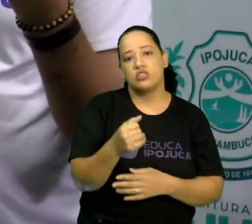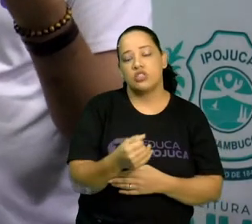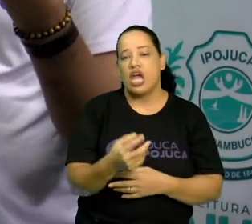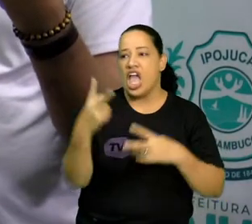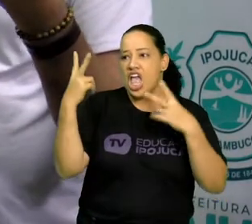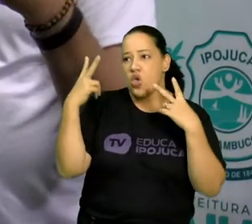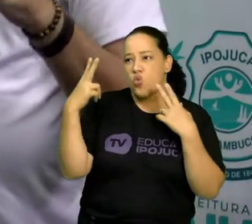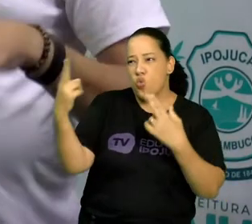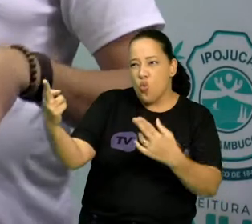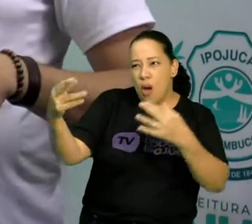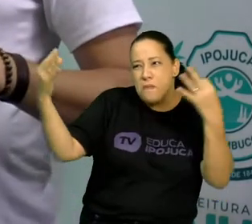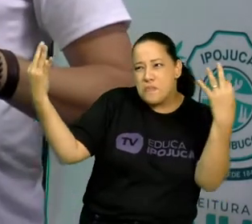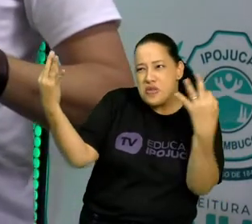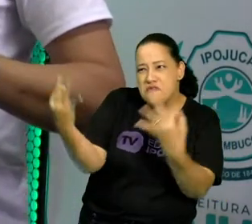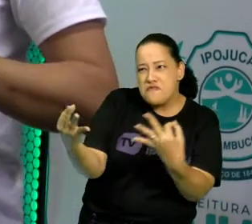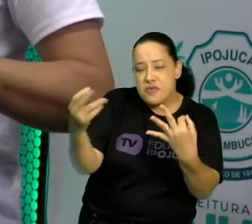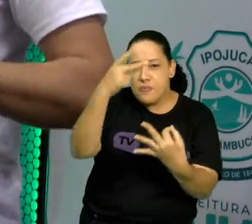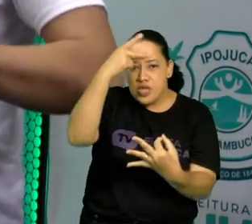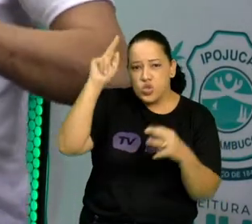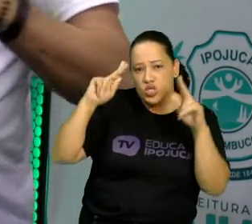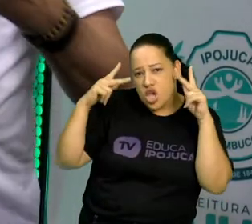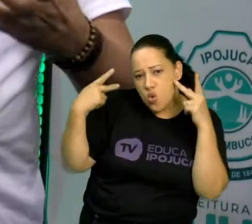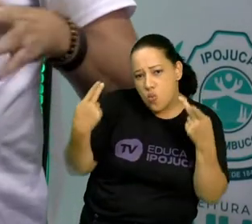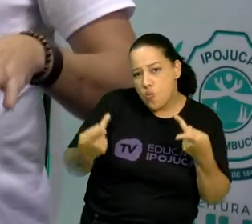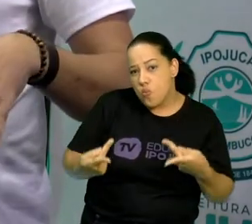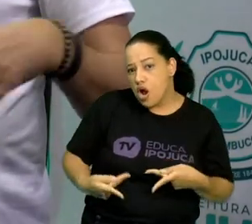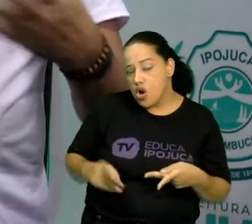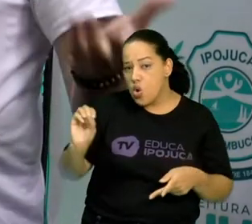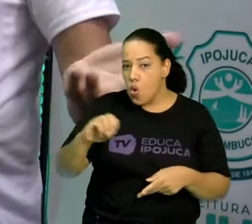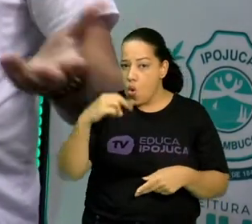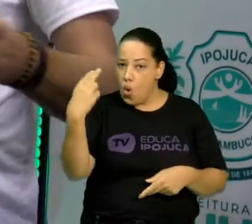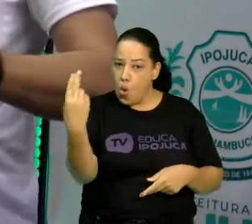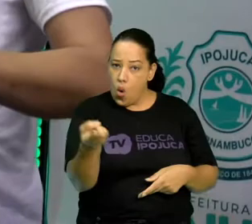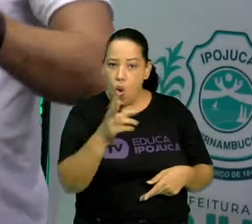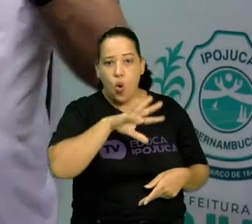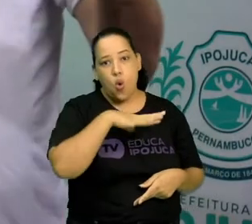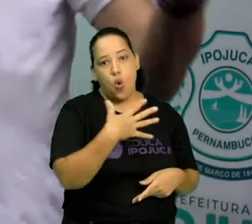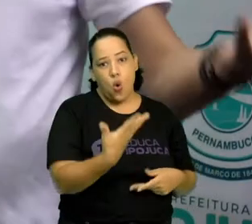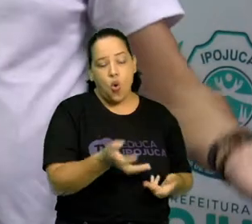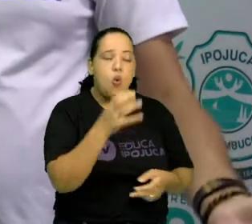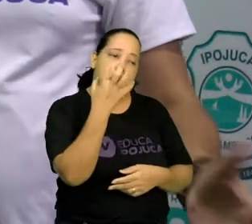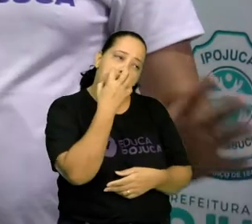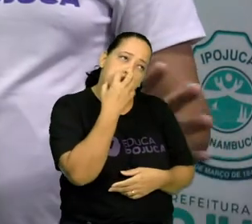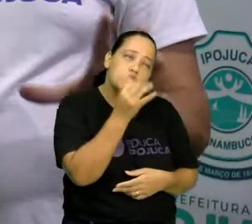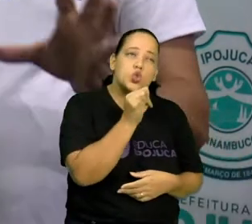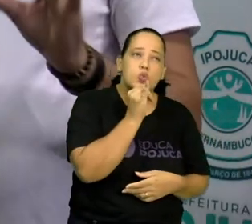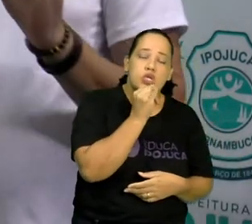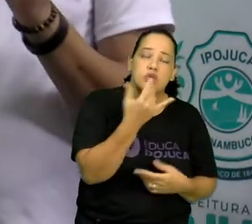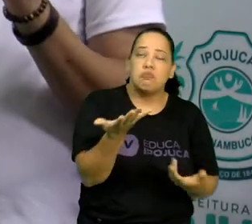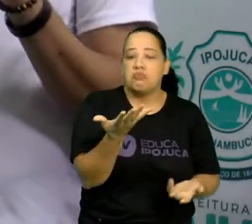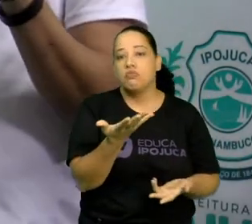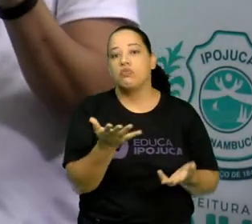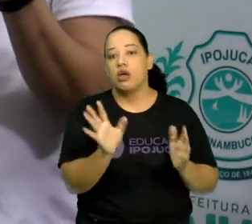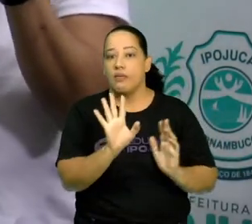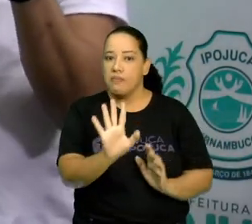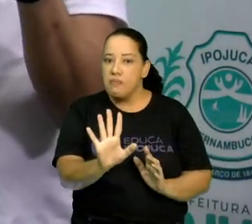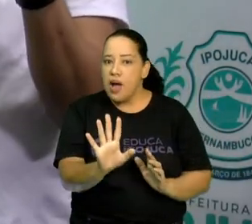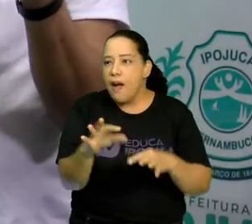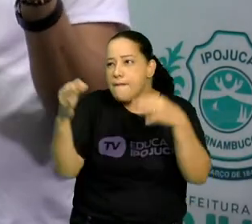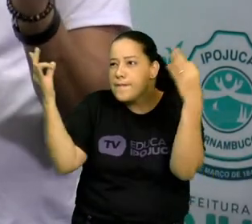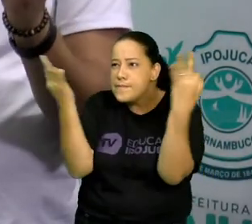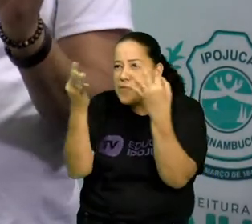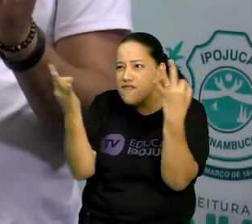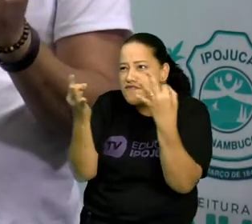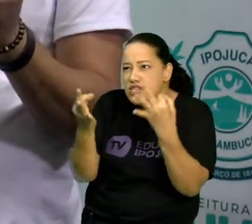um ser humano ou imitar aquele ser que ele está ali. Pode ser o boneco de um cachorro, por exemplo. Não. Não é a questão da